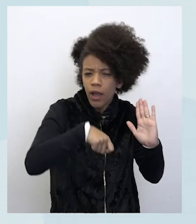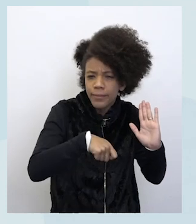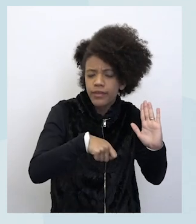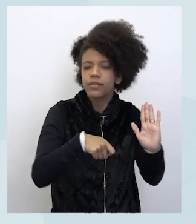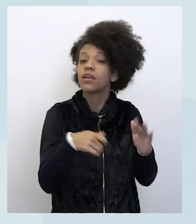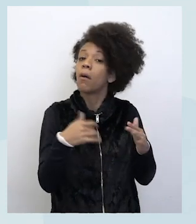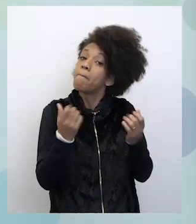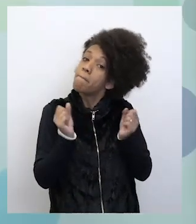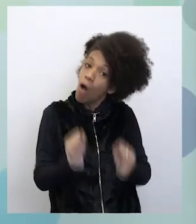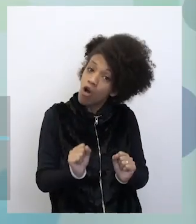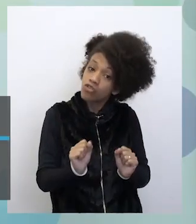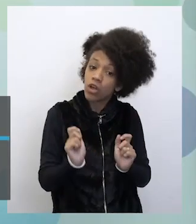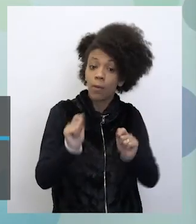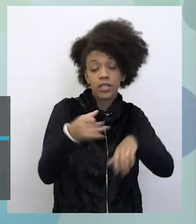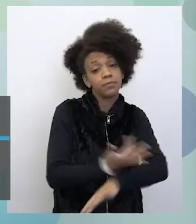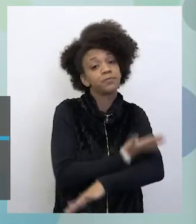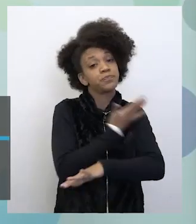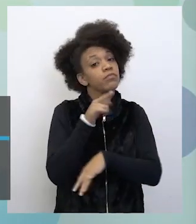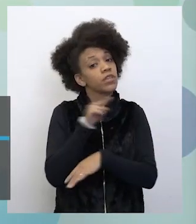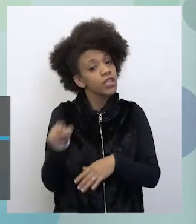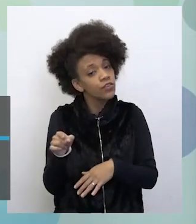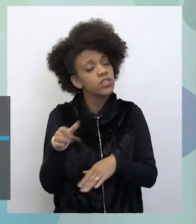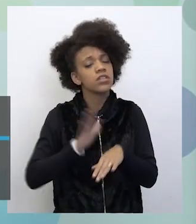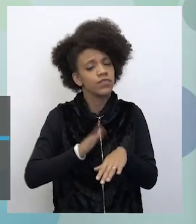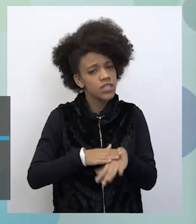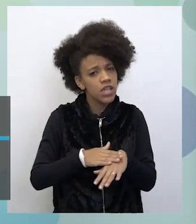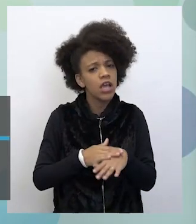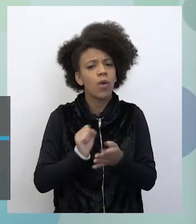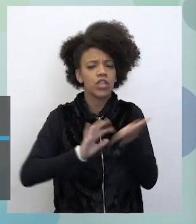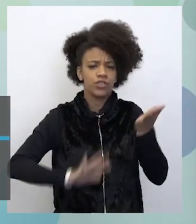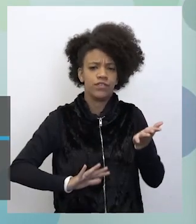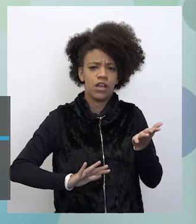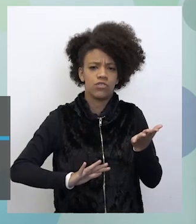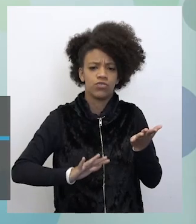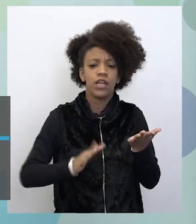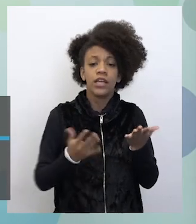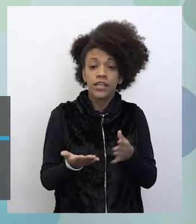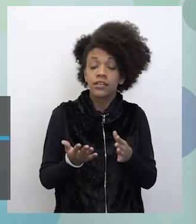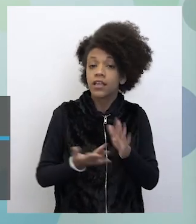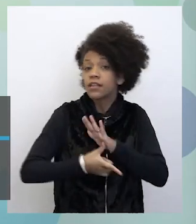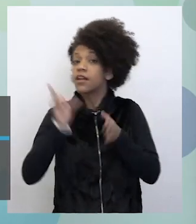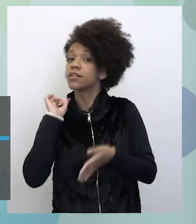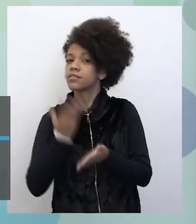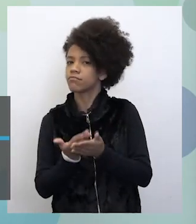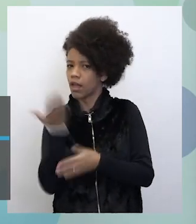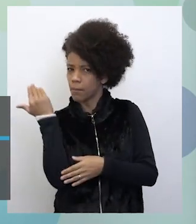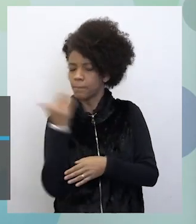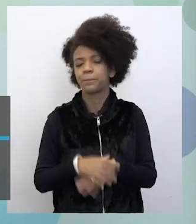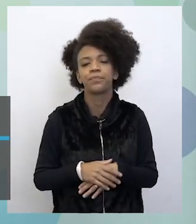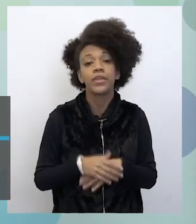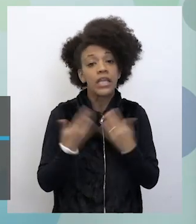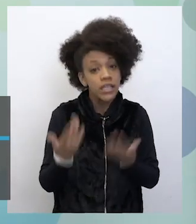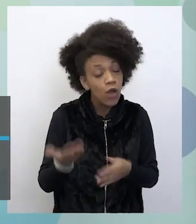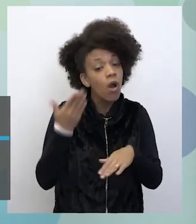pode ser a competência socioemocional que vocês fizeram a atividade que a gente deixou da aula passada. Então, nós vamos fazer esse